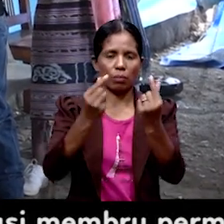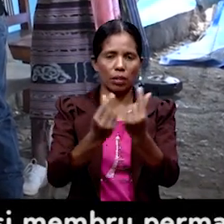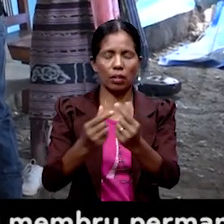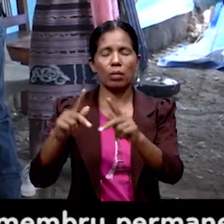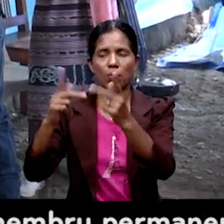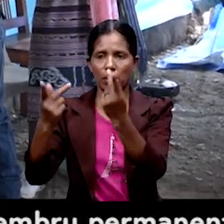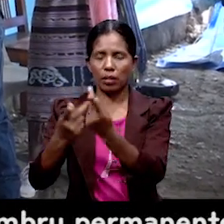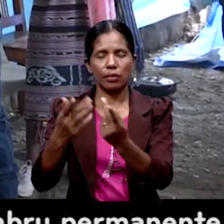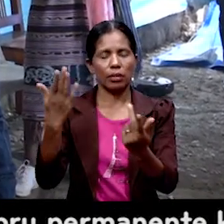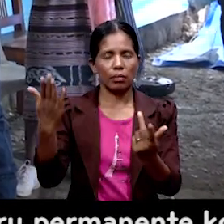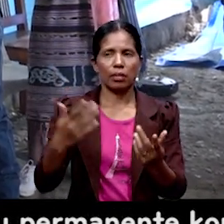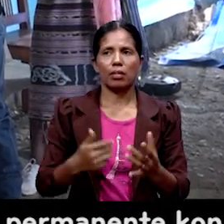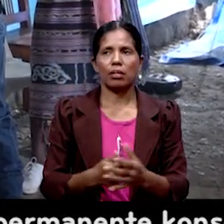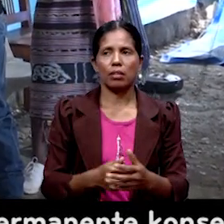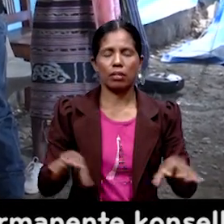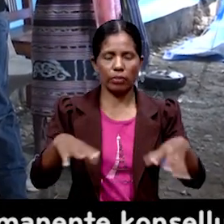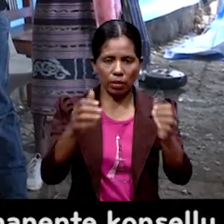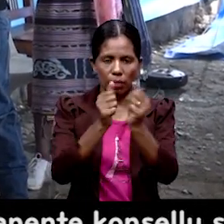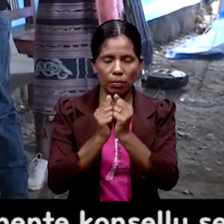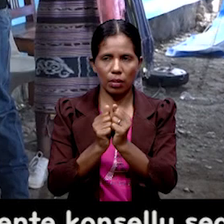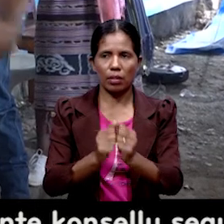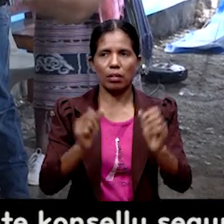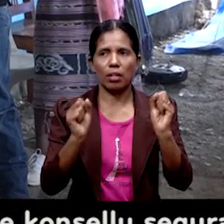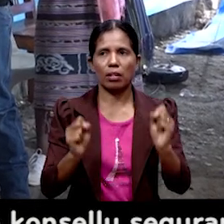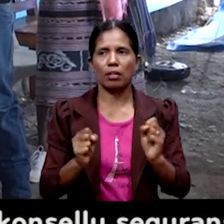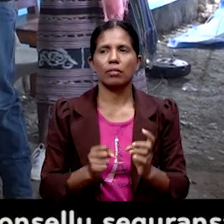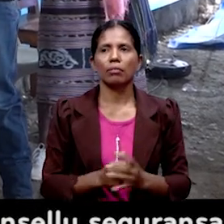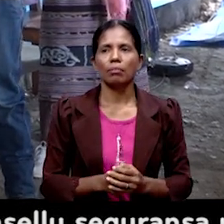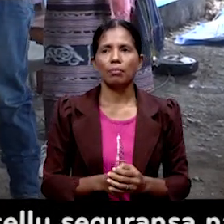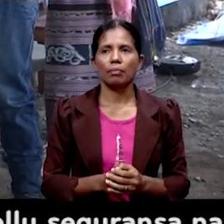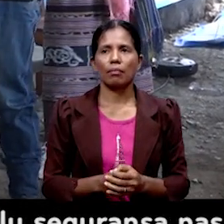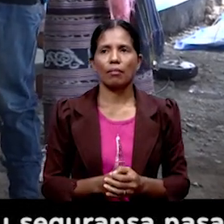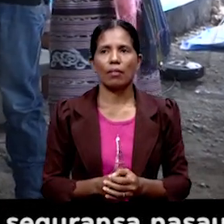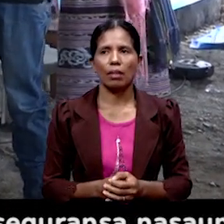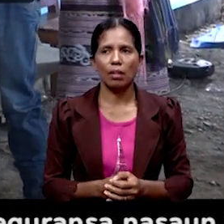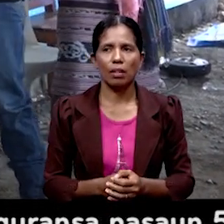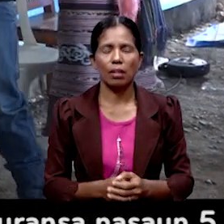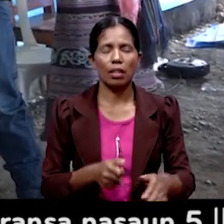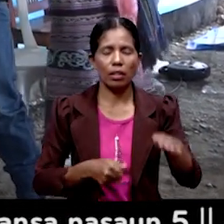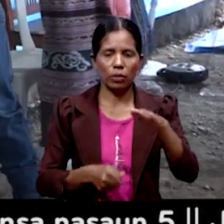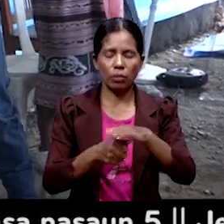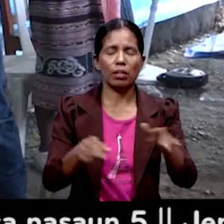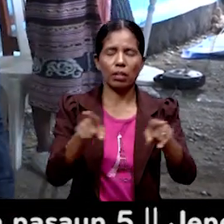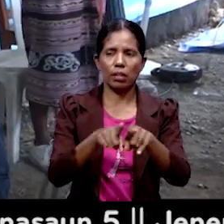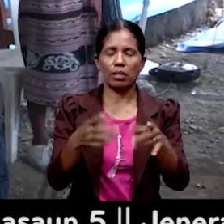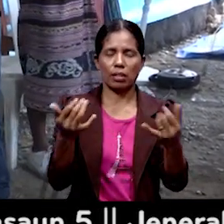Companheira, tem que correr no mal, tem que atacar no neném, tem que subarar no neném.